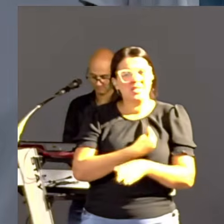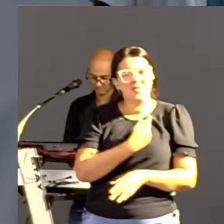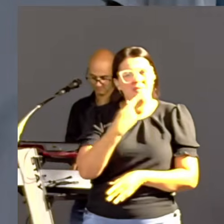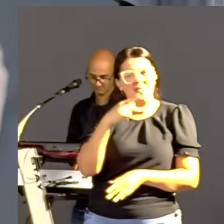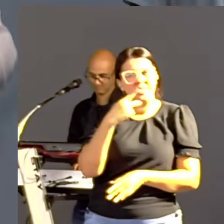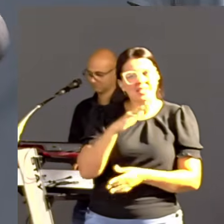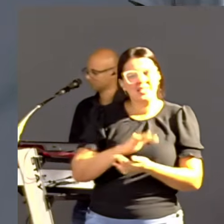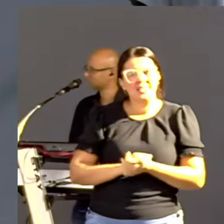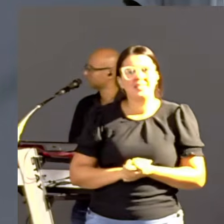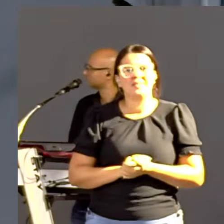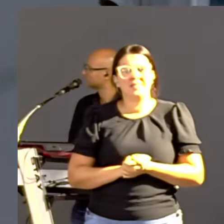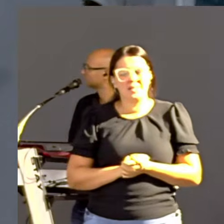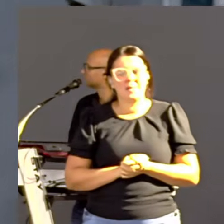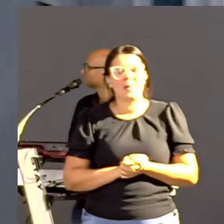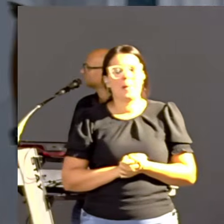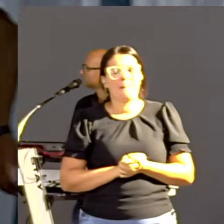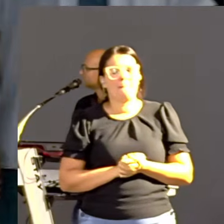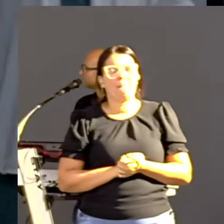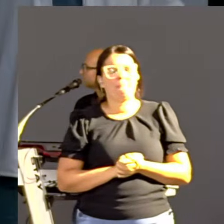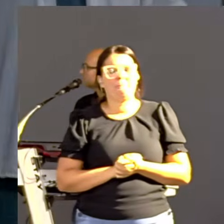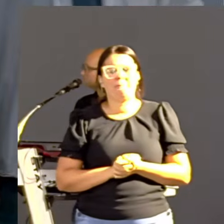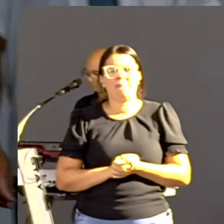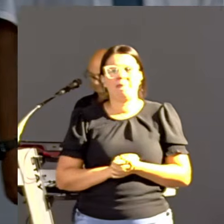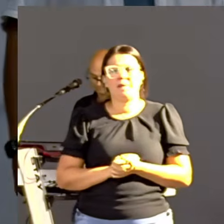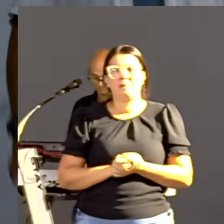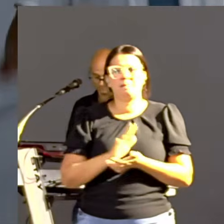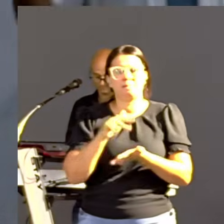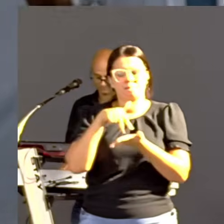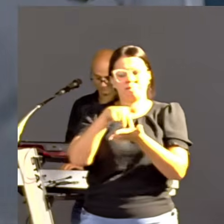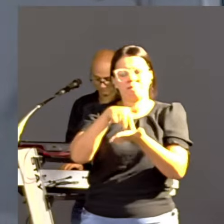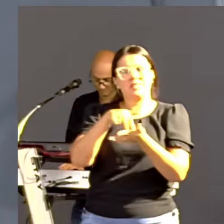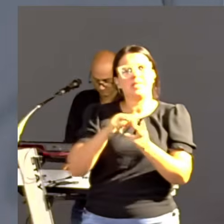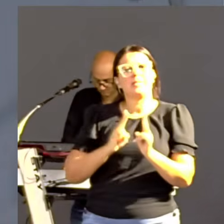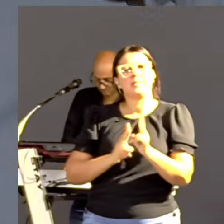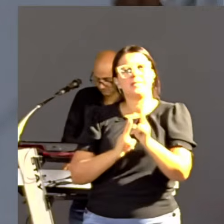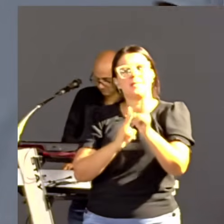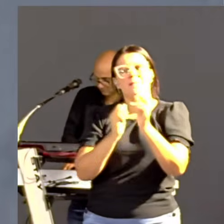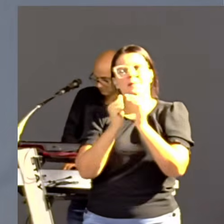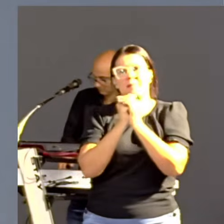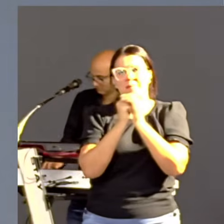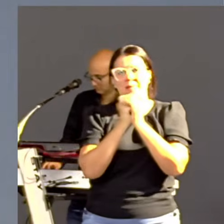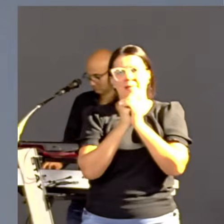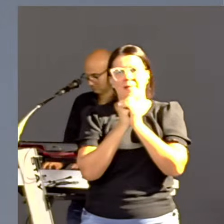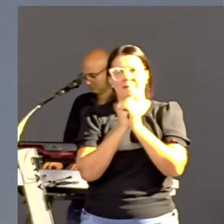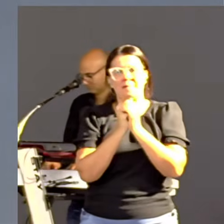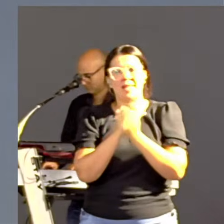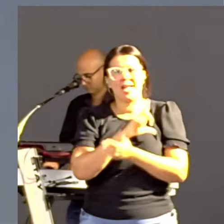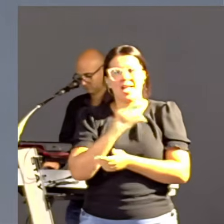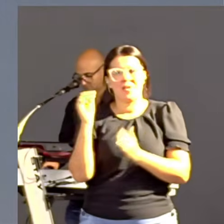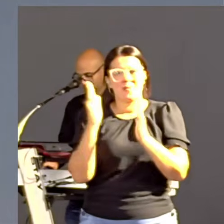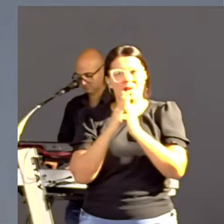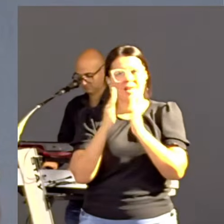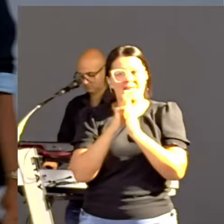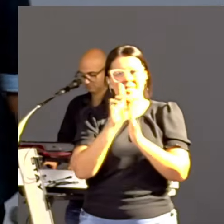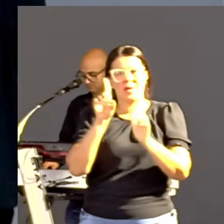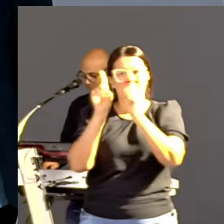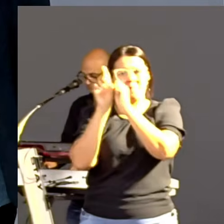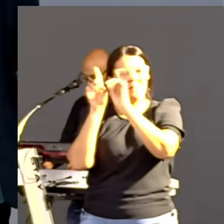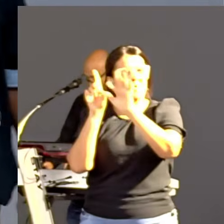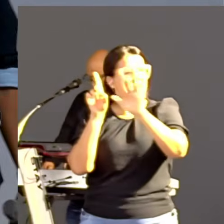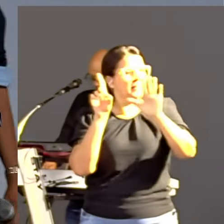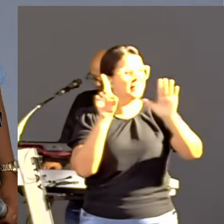A gente precisa vencer qualquer sonolência no nome de Jesus. Amém. Vamos para casa debaixo da bênção do